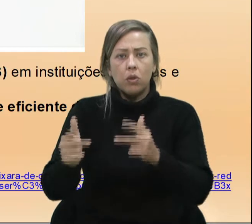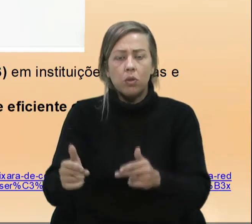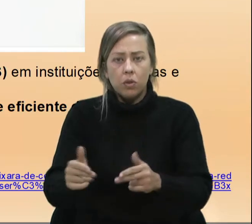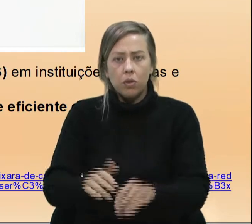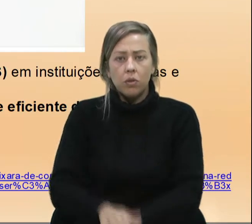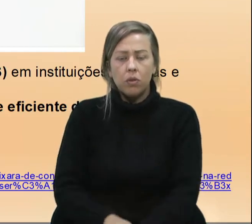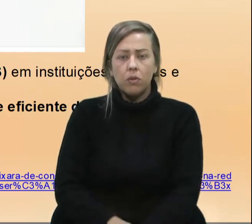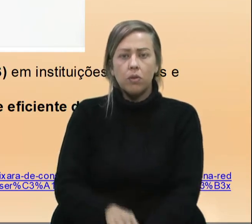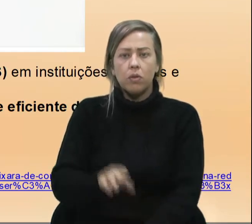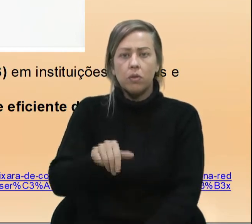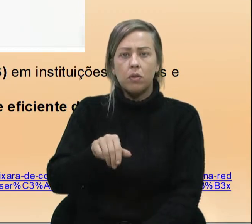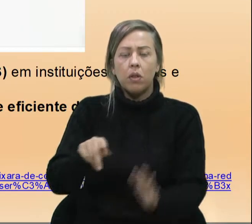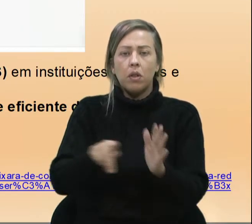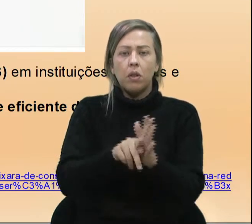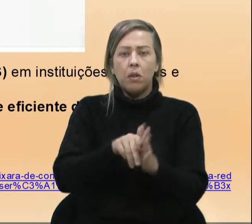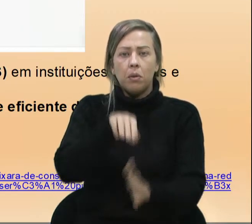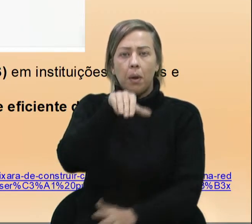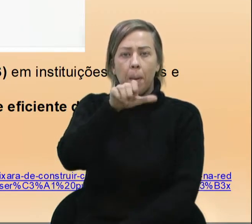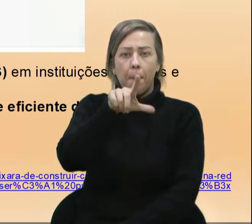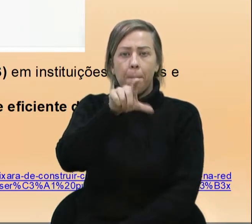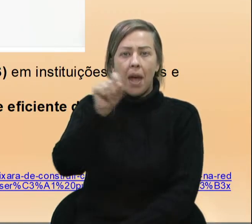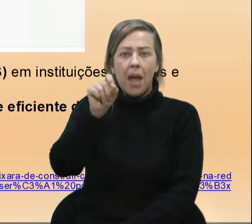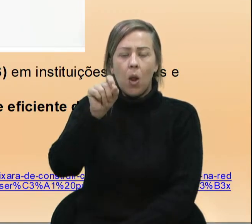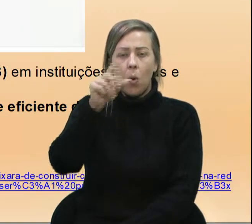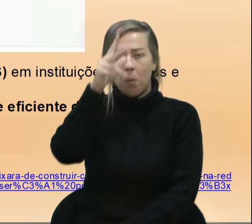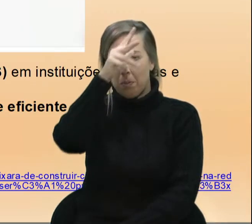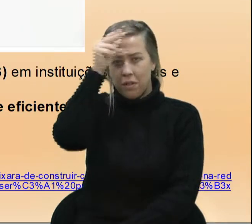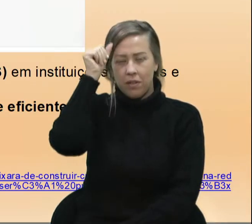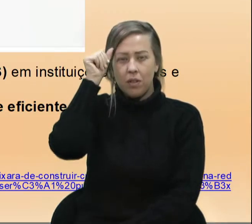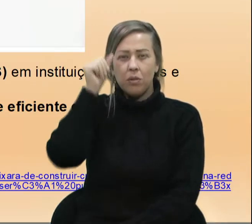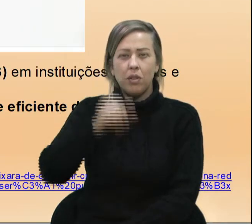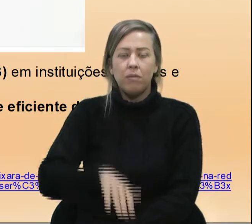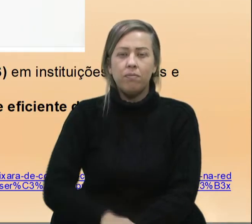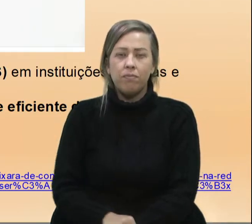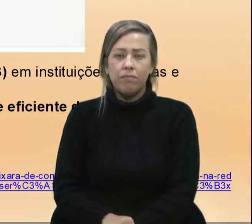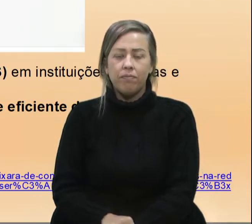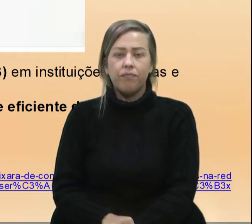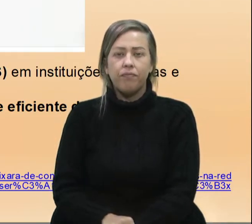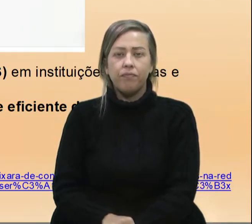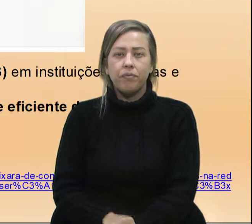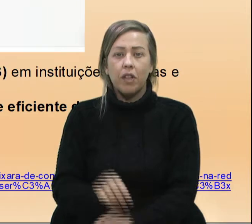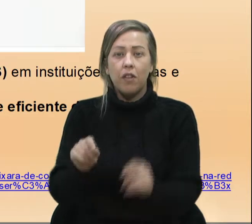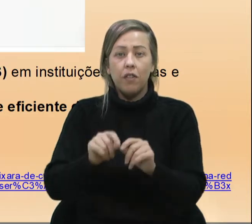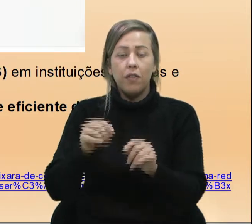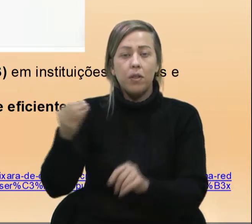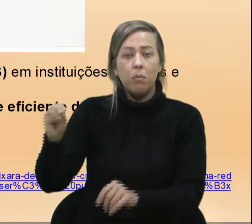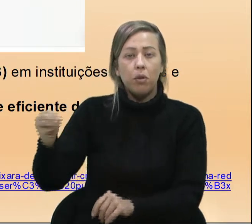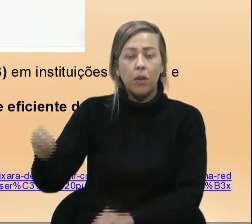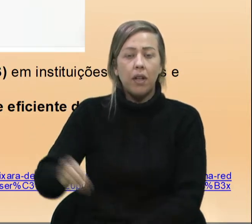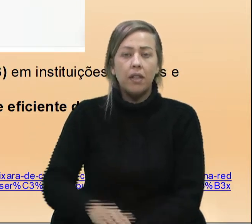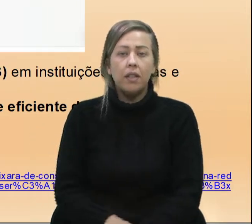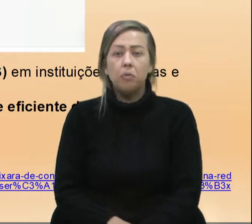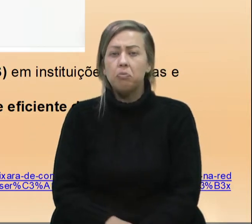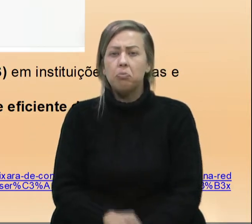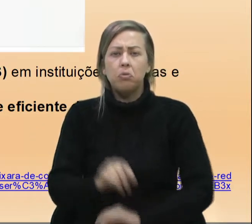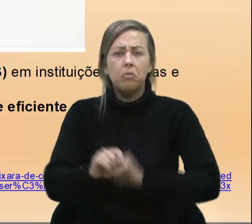Sebastião Melo, do seu partido, vereador Grêmio Maia, fez em Porto Alegre, que